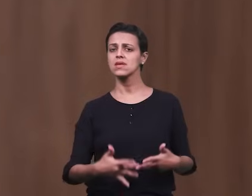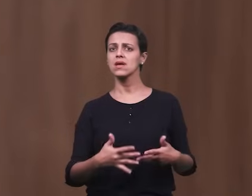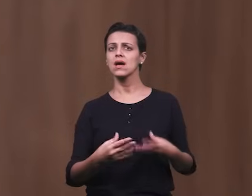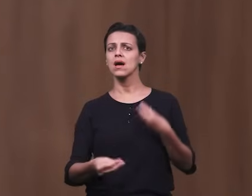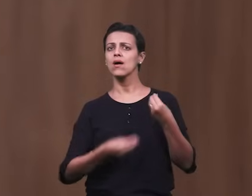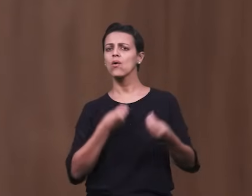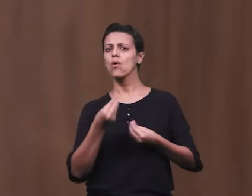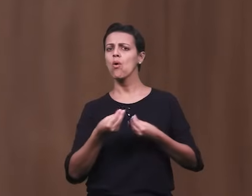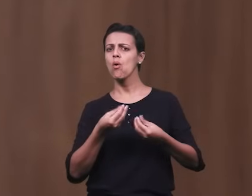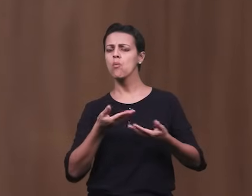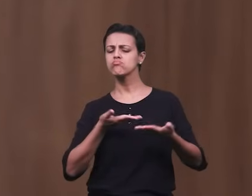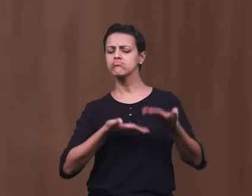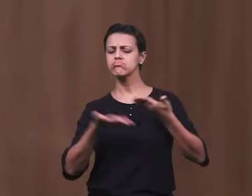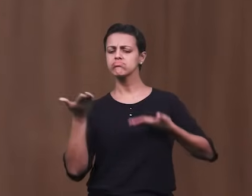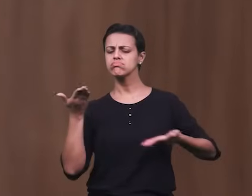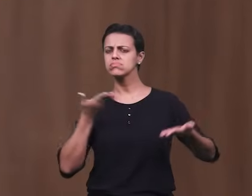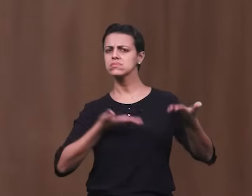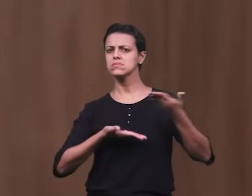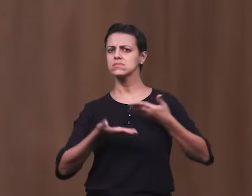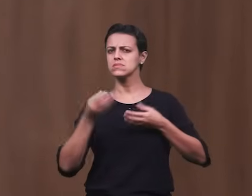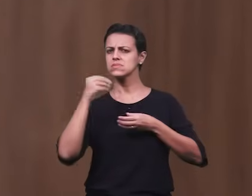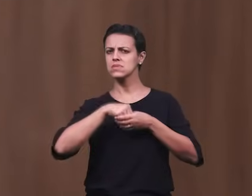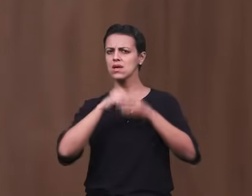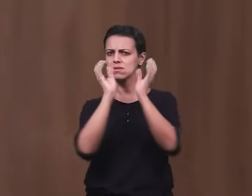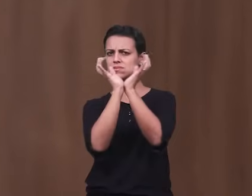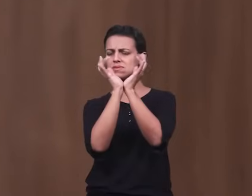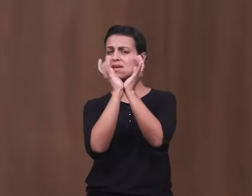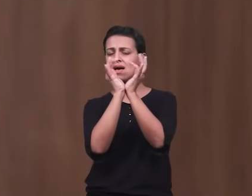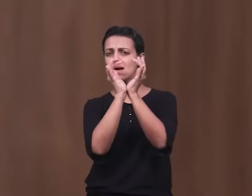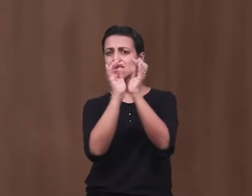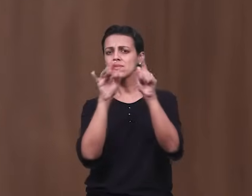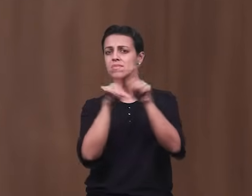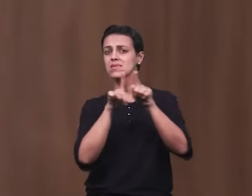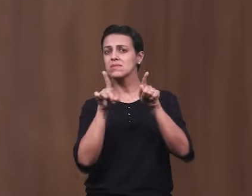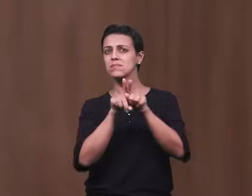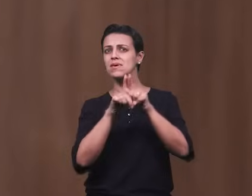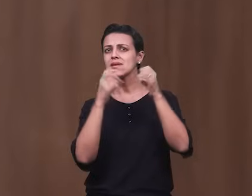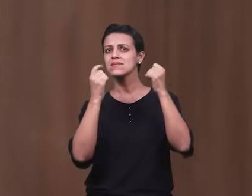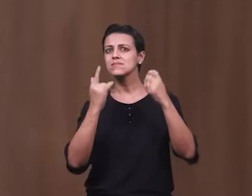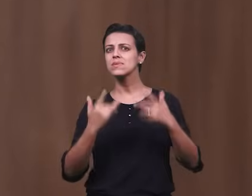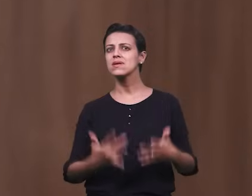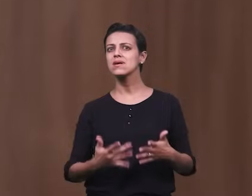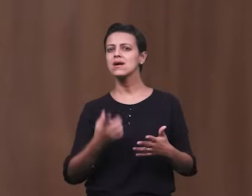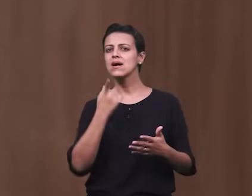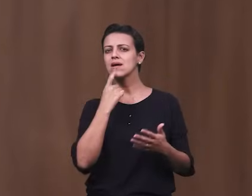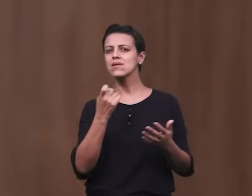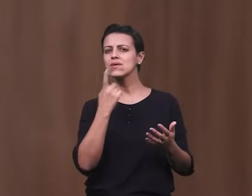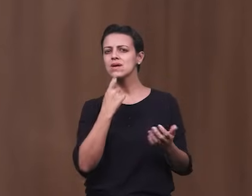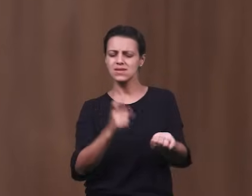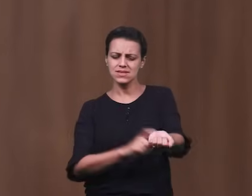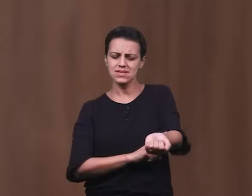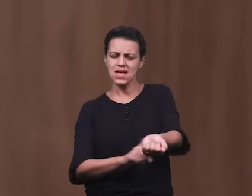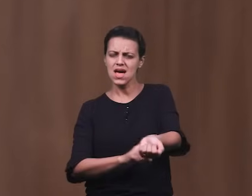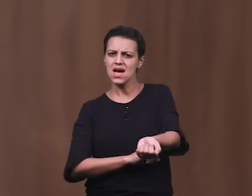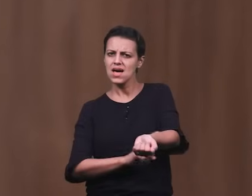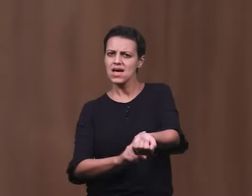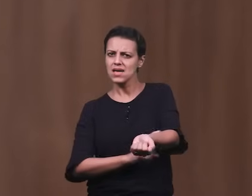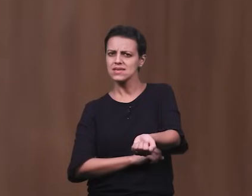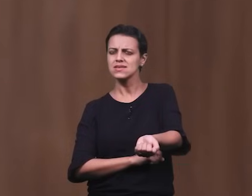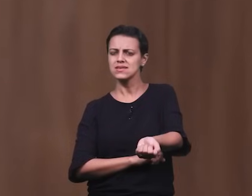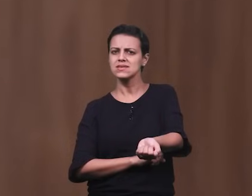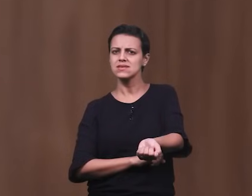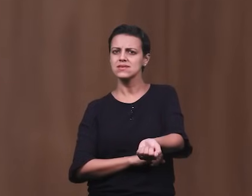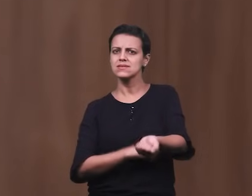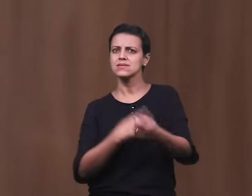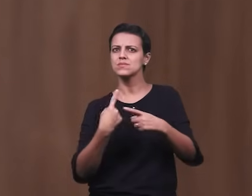dessa interação do sistema nervoso, mas principalmente também colocando o aspecto do sangue, porque a gente sabe que